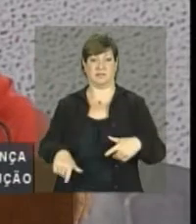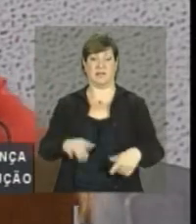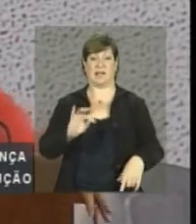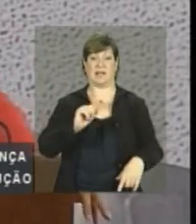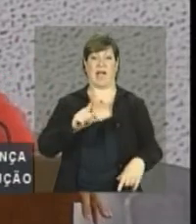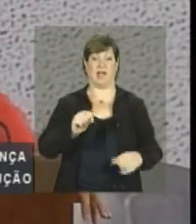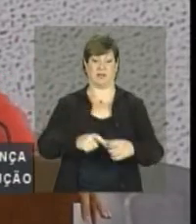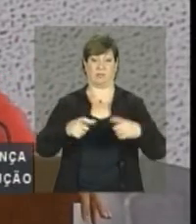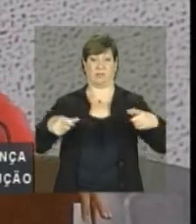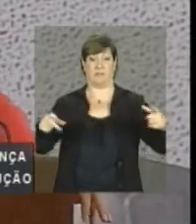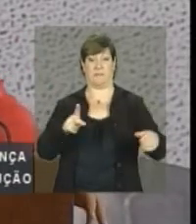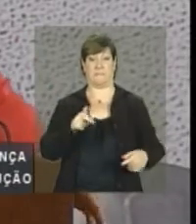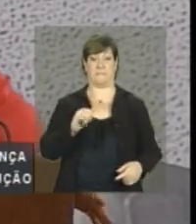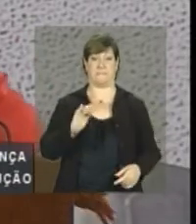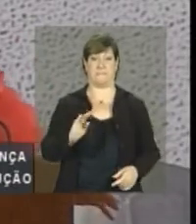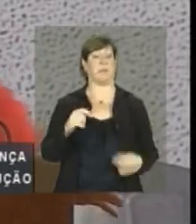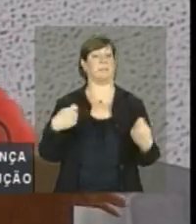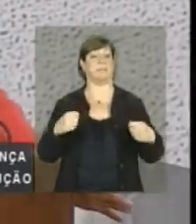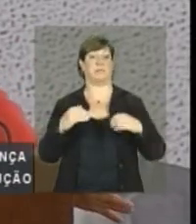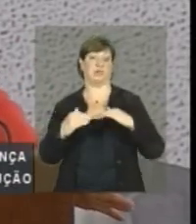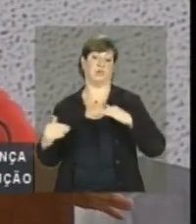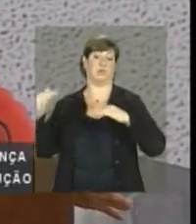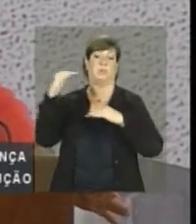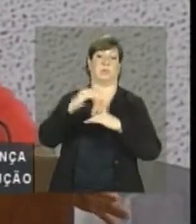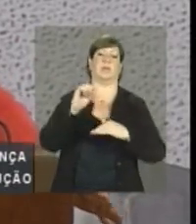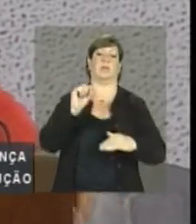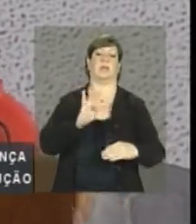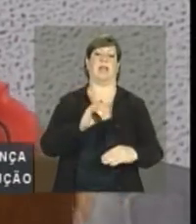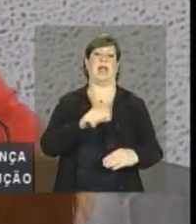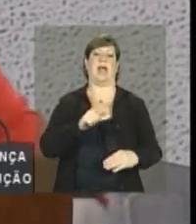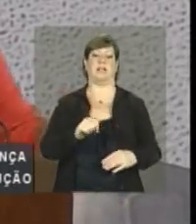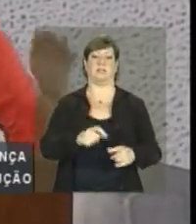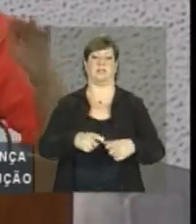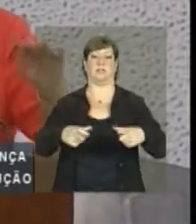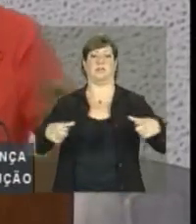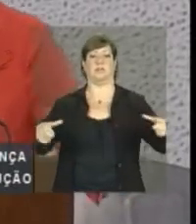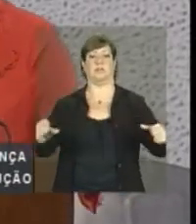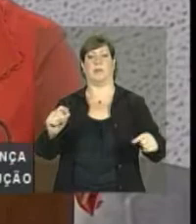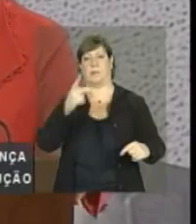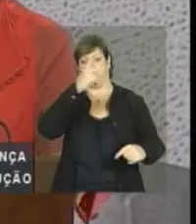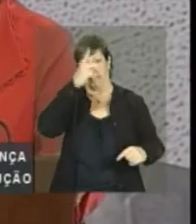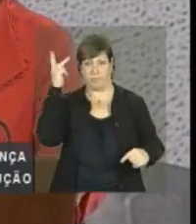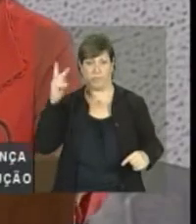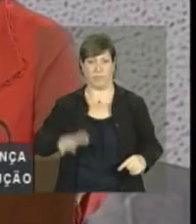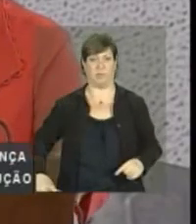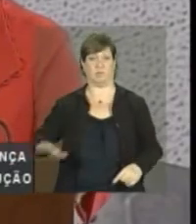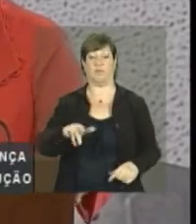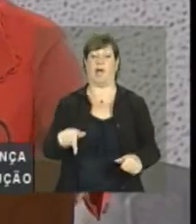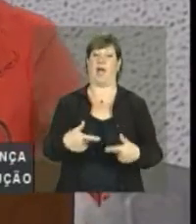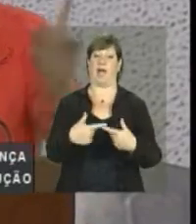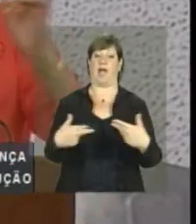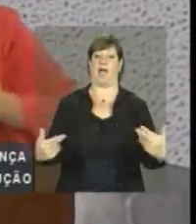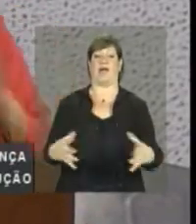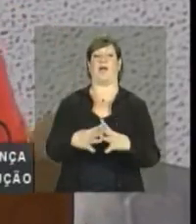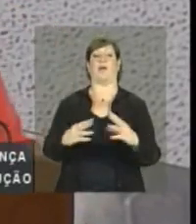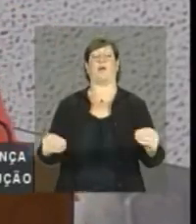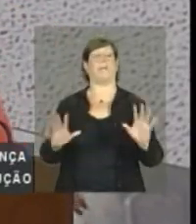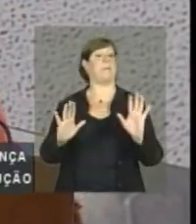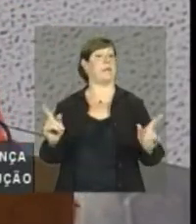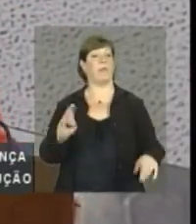do PIB tinha de ser superior à taxa de crescimento da população e a coisa estava resolvida.